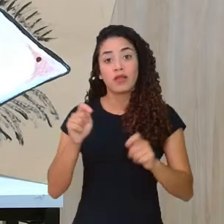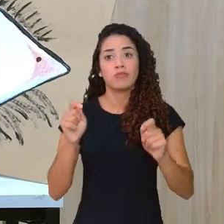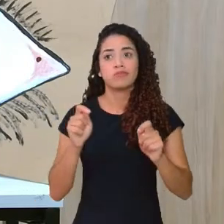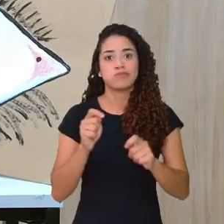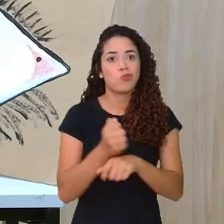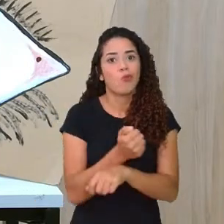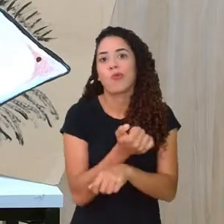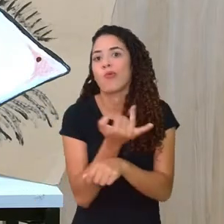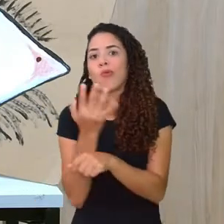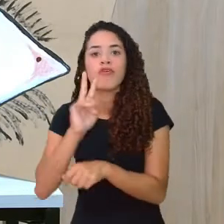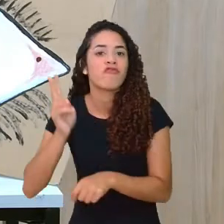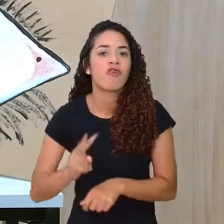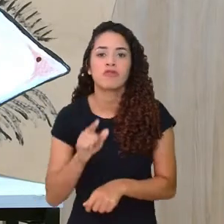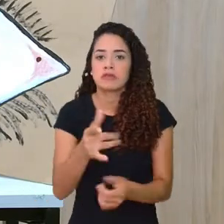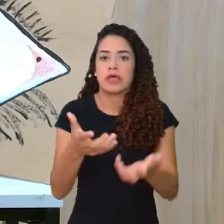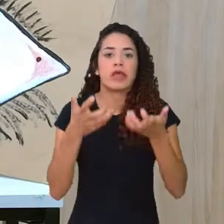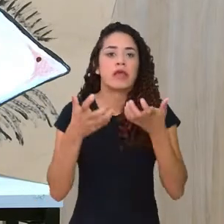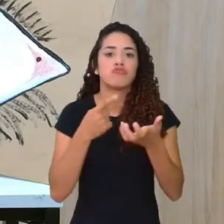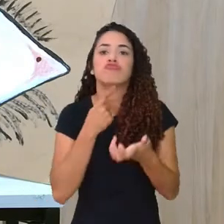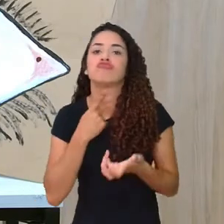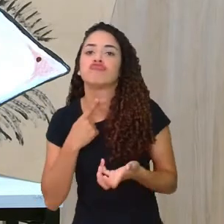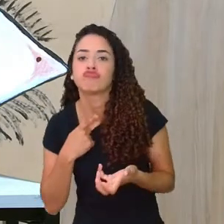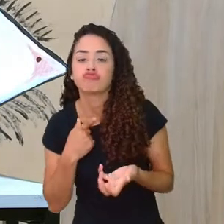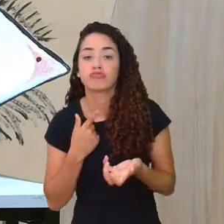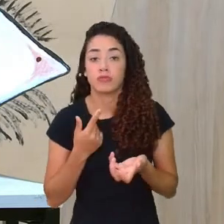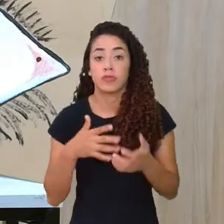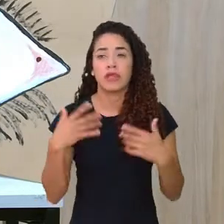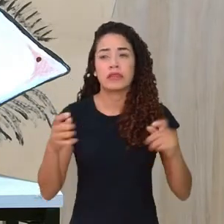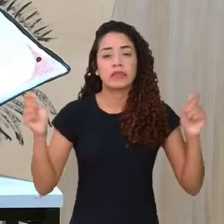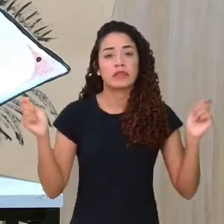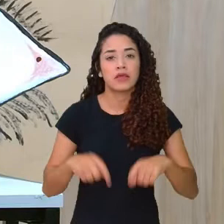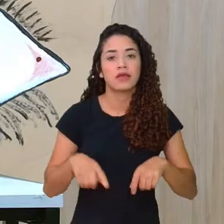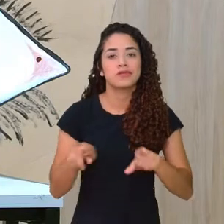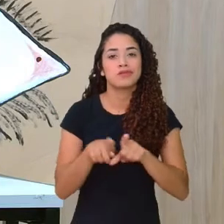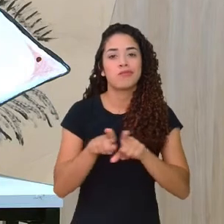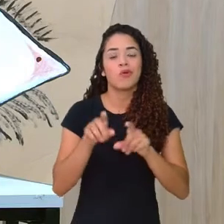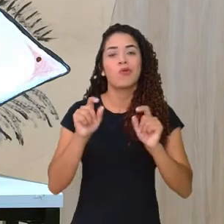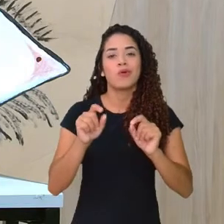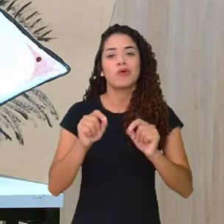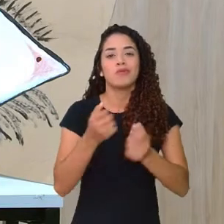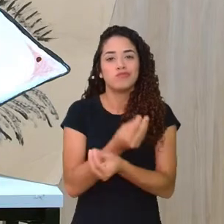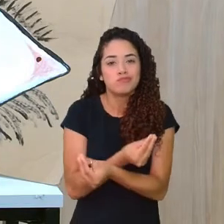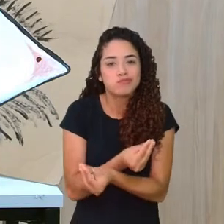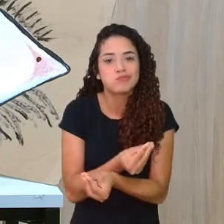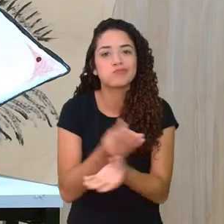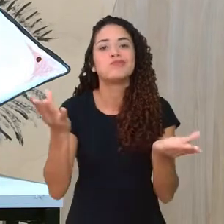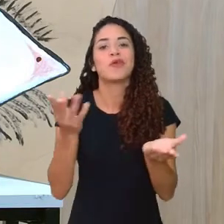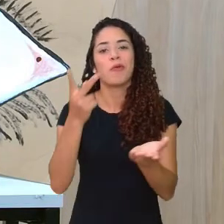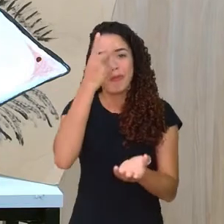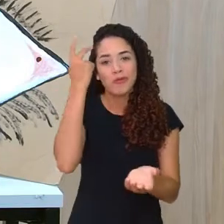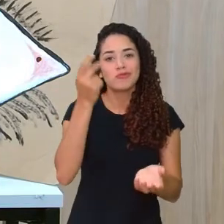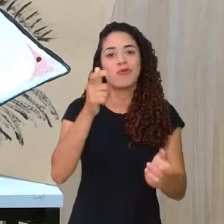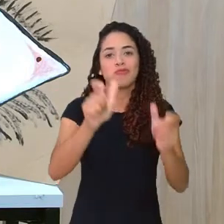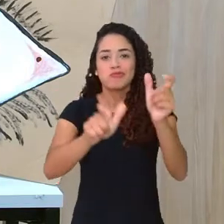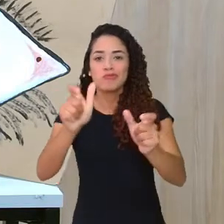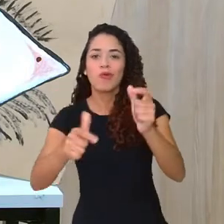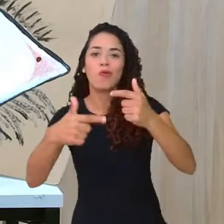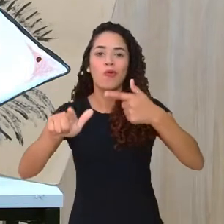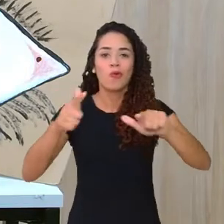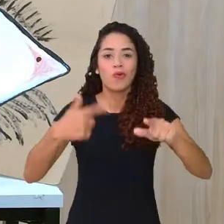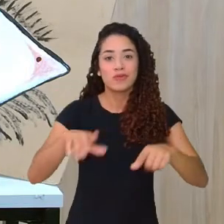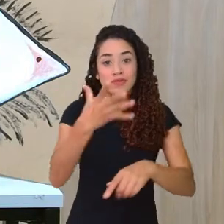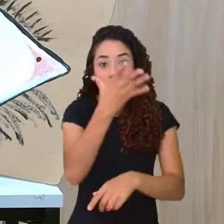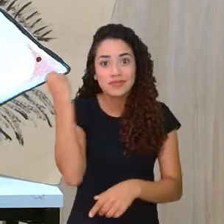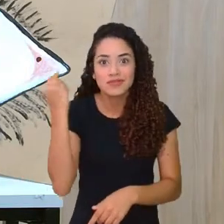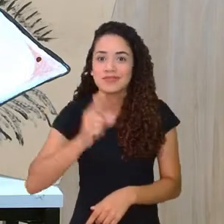quantas vezes quiserem e também vocês vão poder indicar para os amigos que perderam essa aula. Então, não esquece aí,